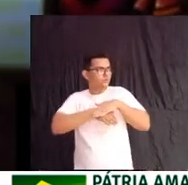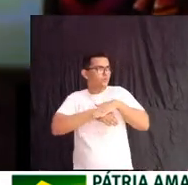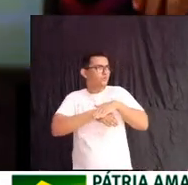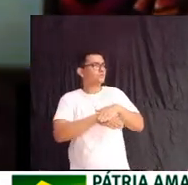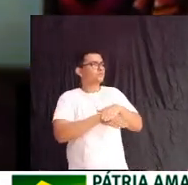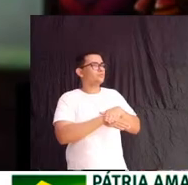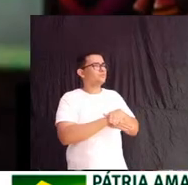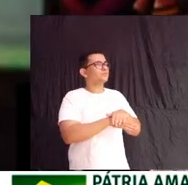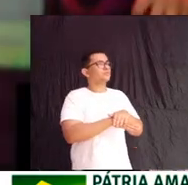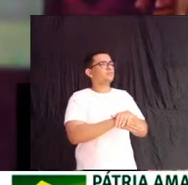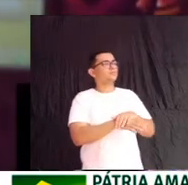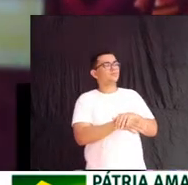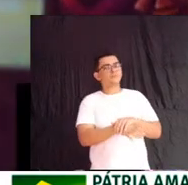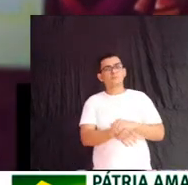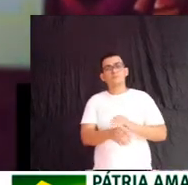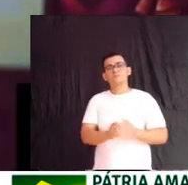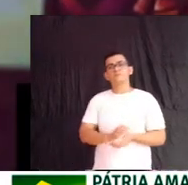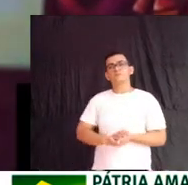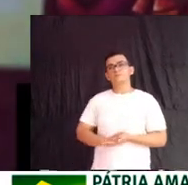Sempre, sempre, sempre.